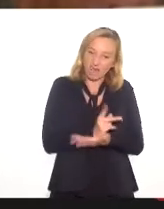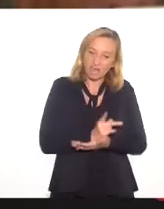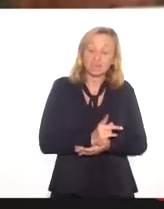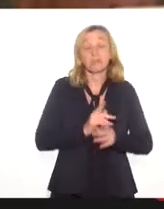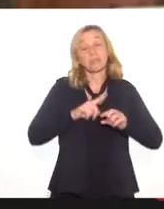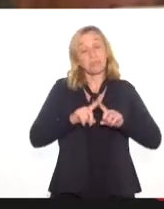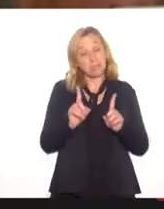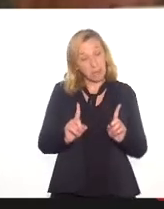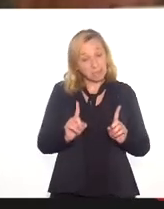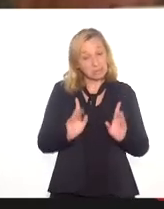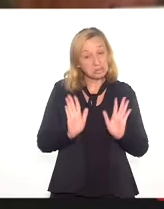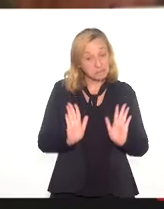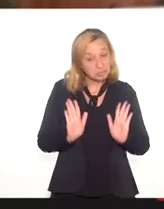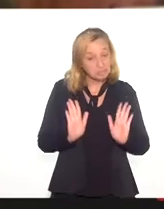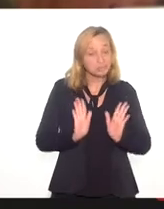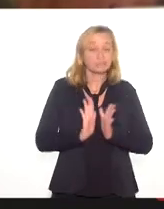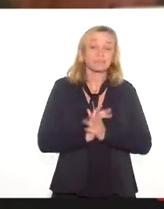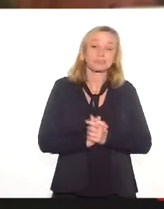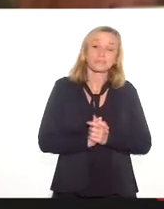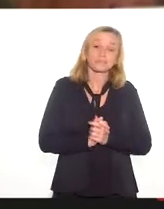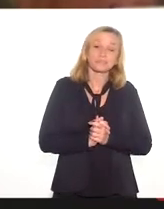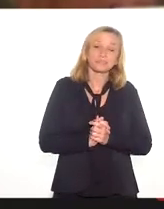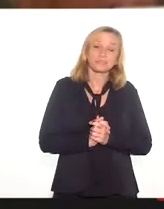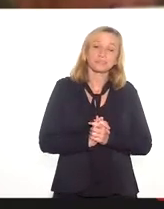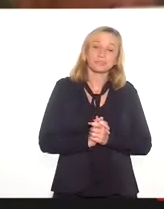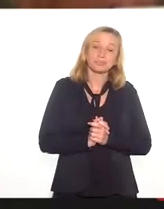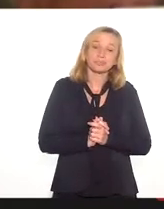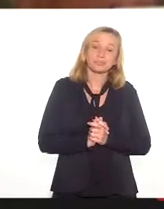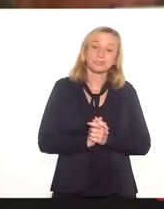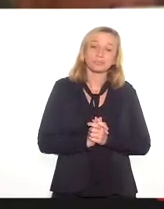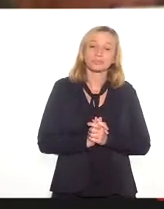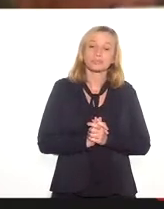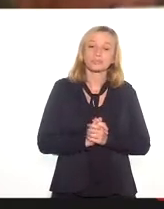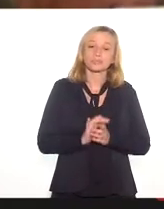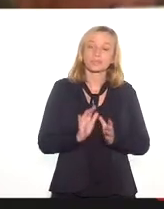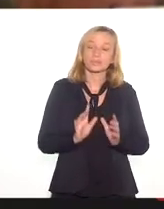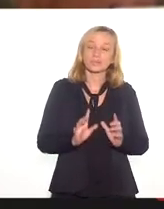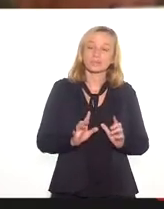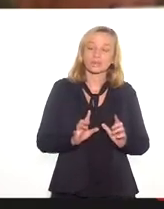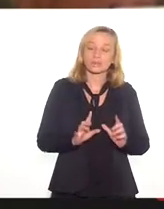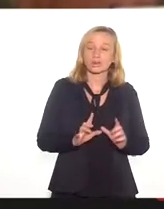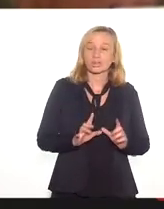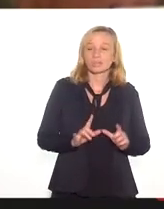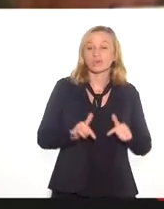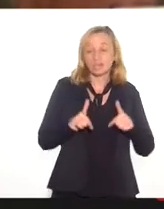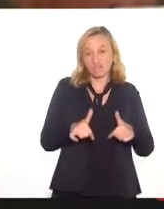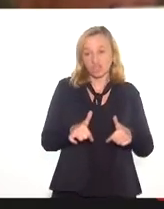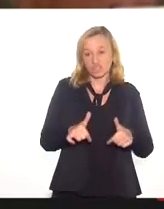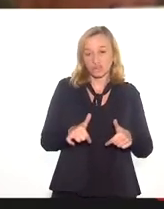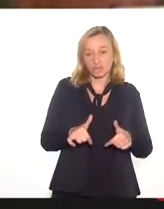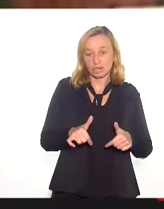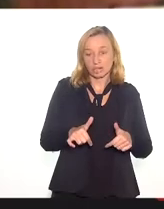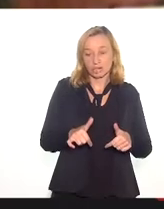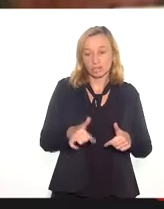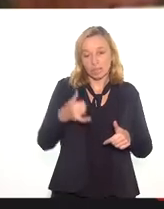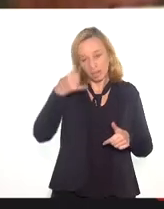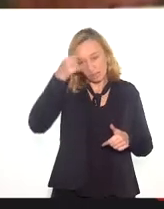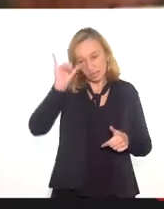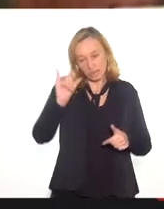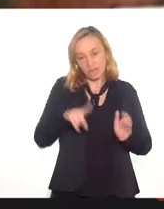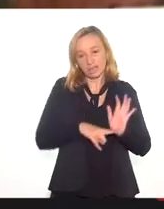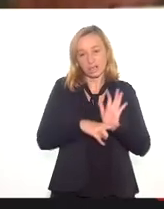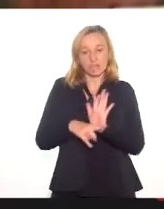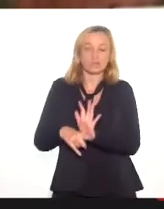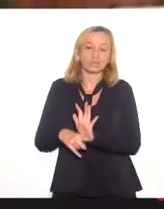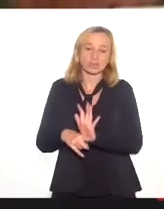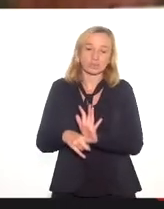mas ainda assim com efetividade no que diz respeito a ter evitado ou ajudado